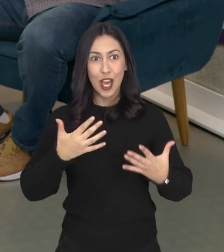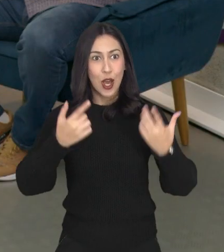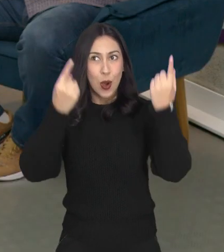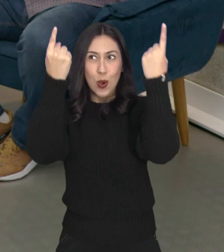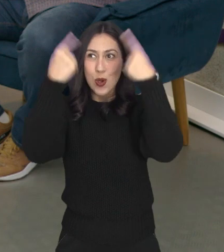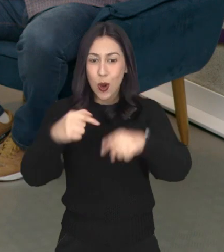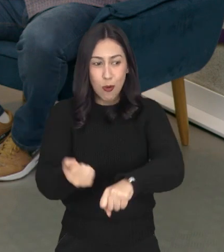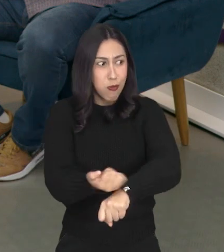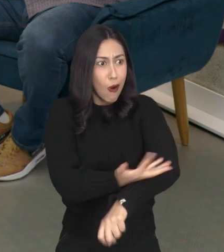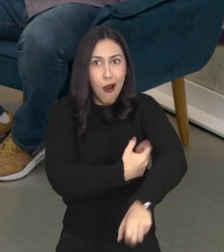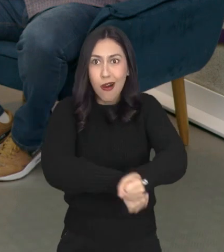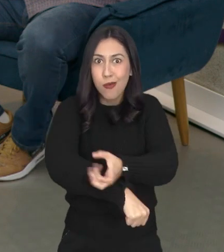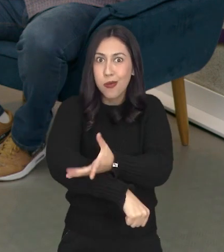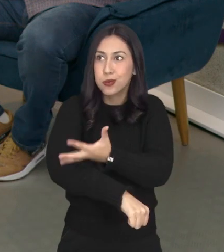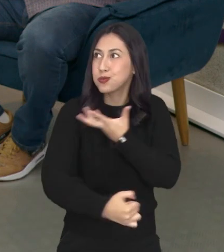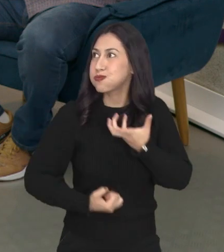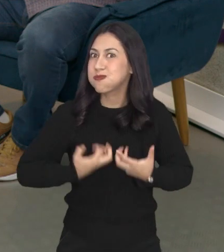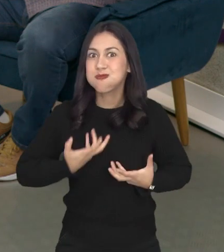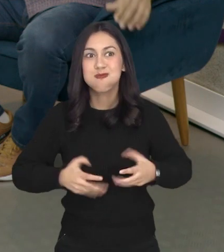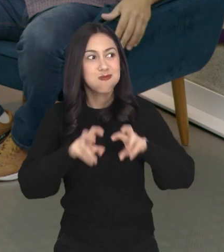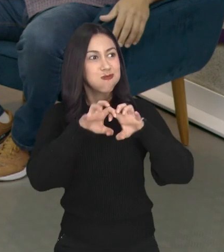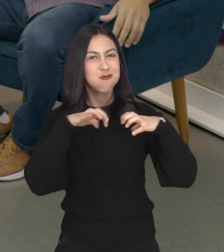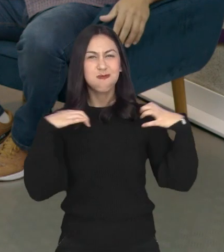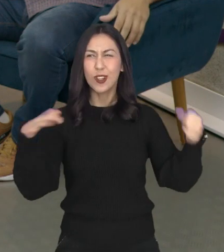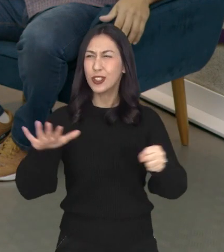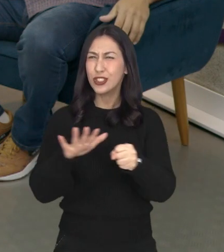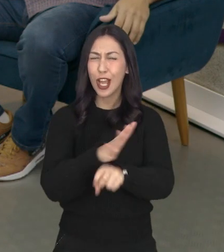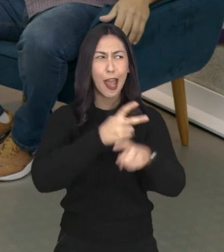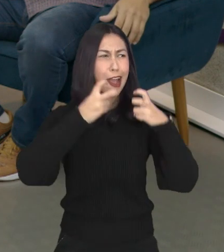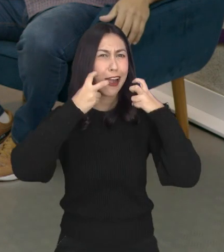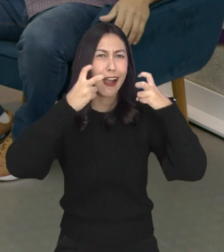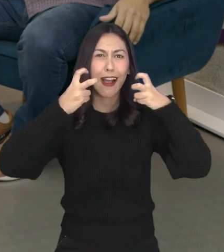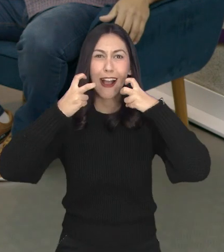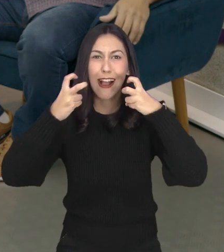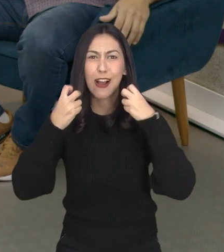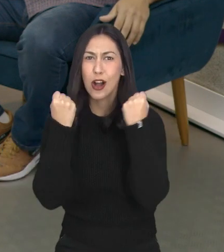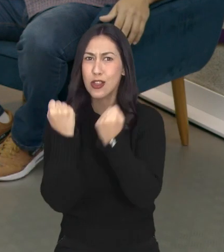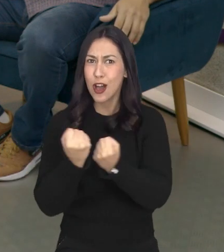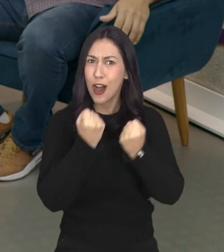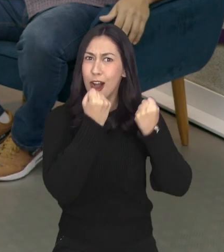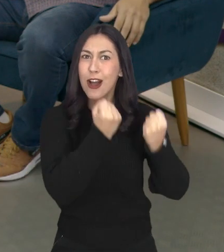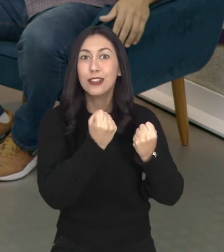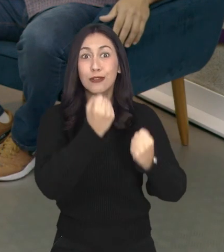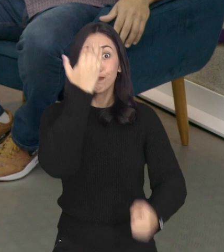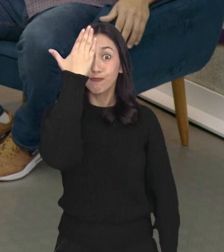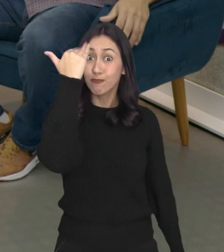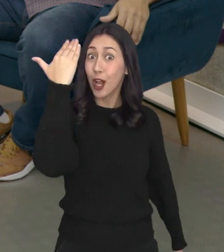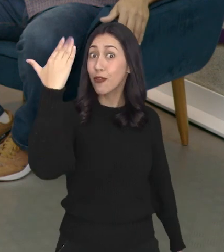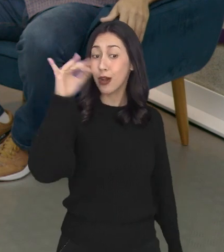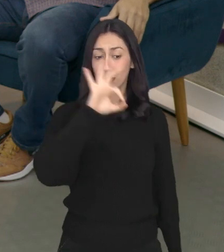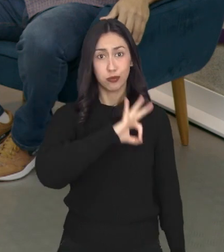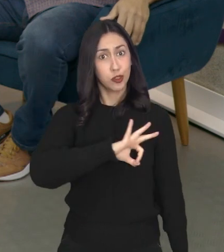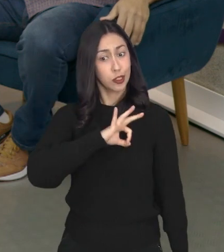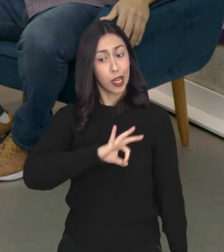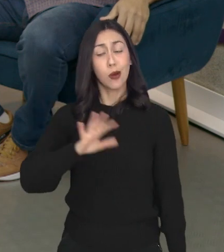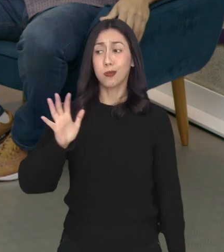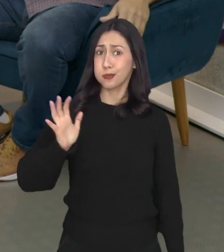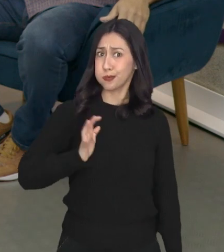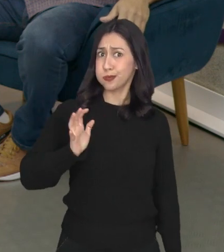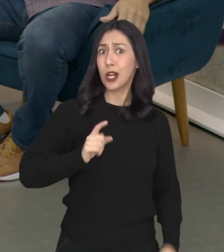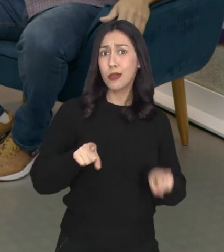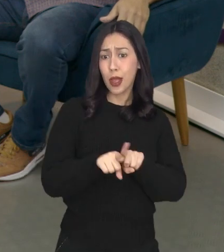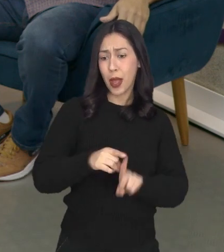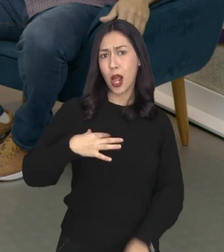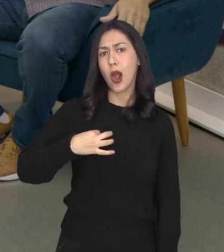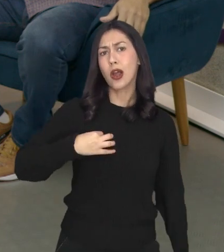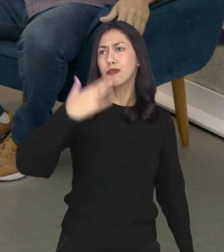a adrenalina da competição, o estádio lotado, gritando o seu nome, a fama, os altos salários e os